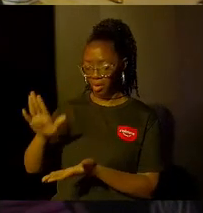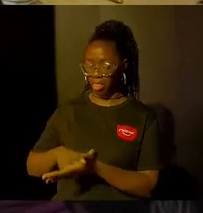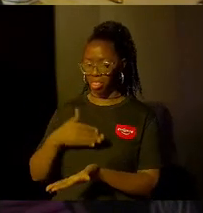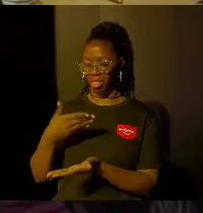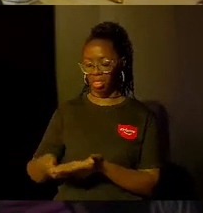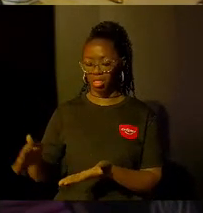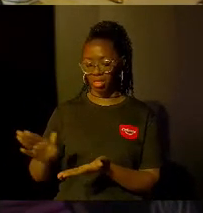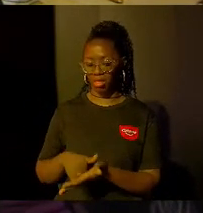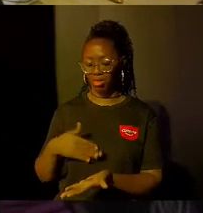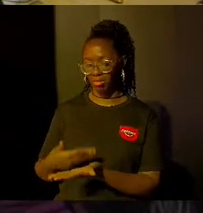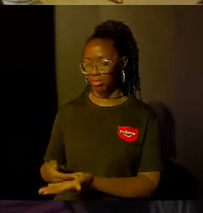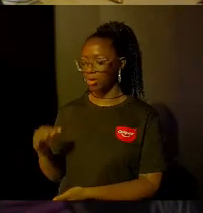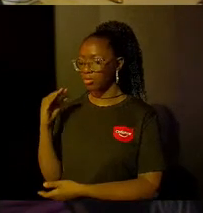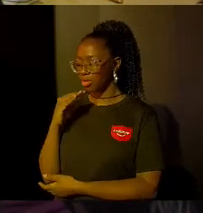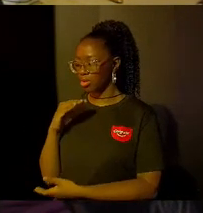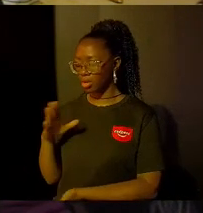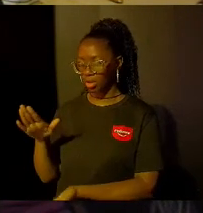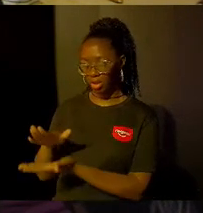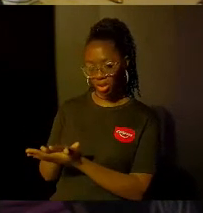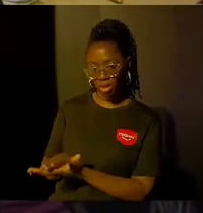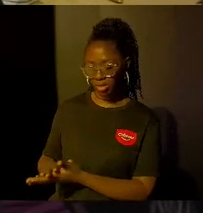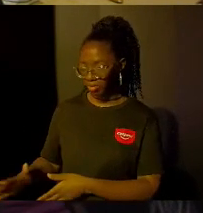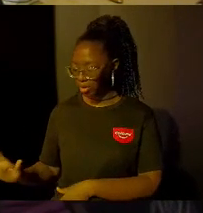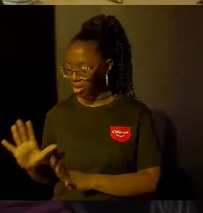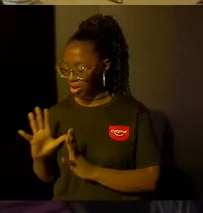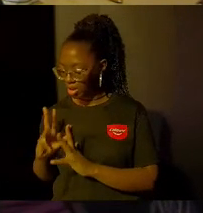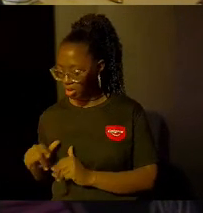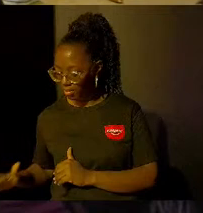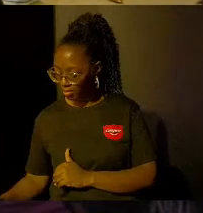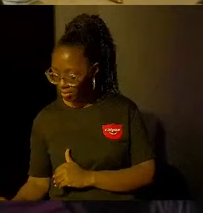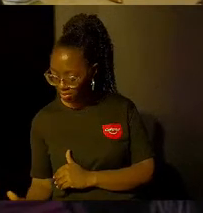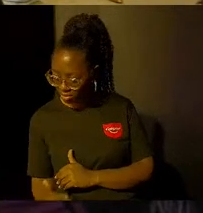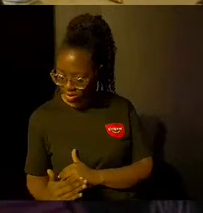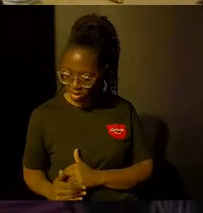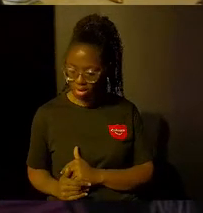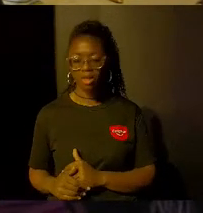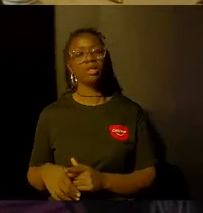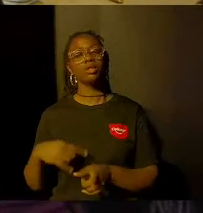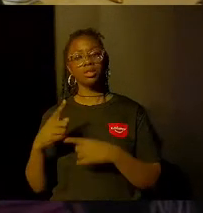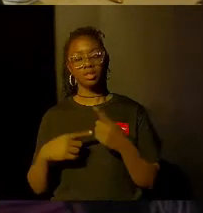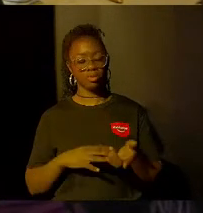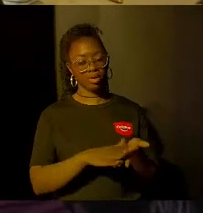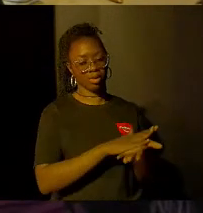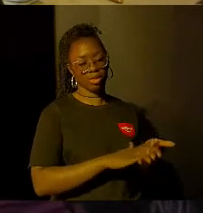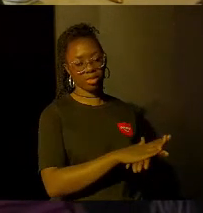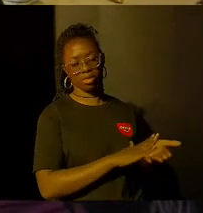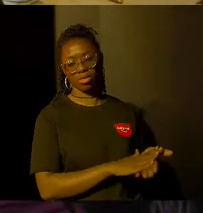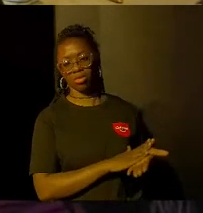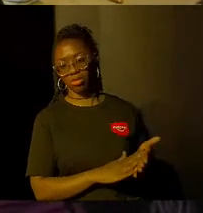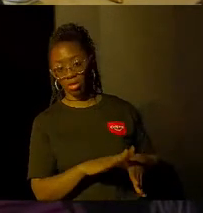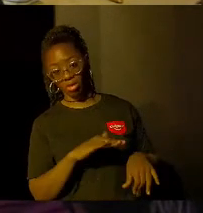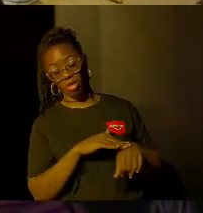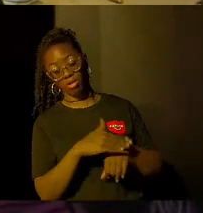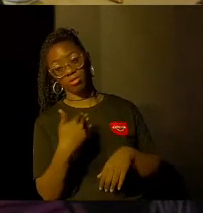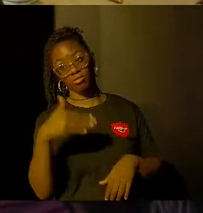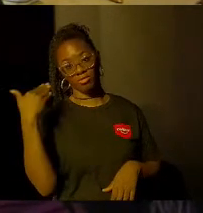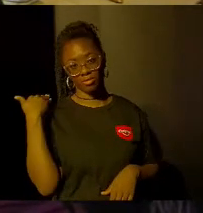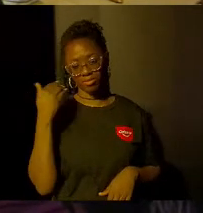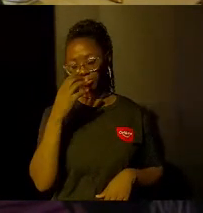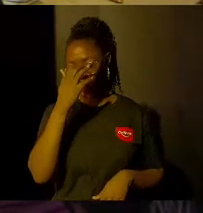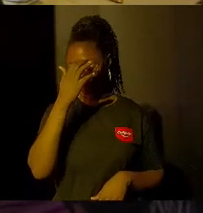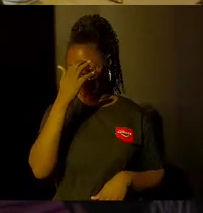arroz idosamente recolher os farelos acendia mais um cigarro e lavar a louça que a gente tinha largado na pia na noite anterior